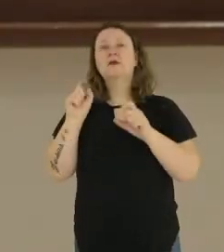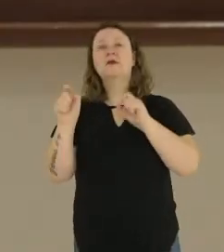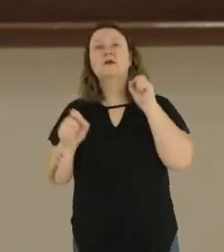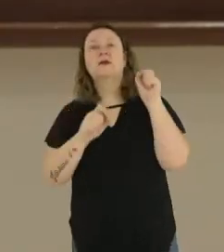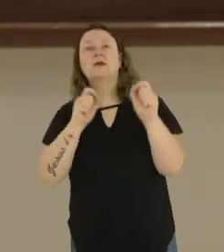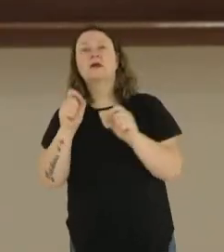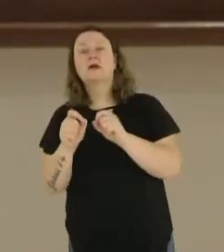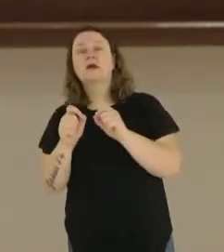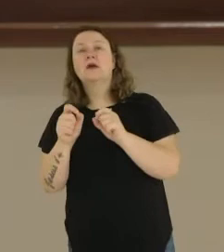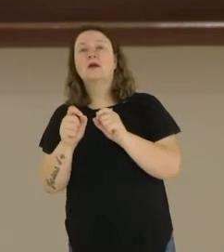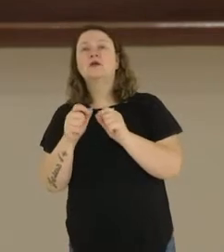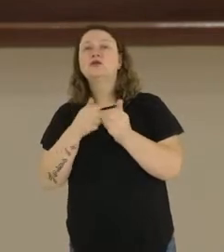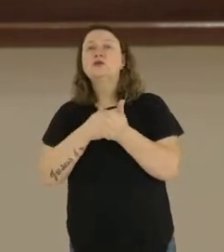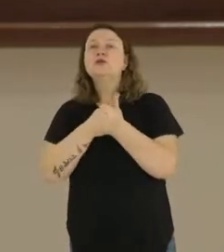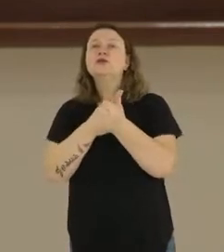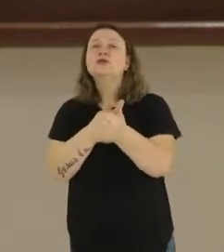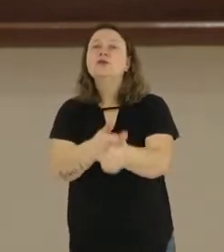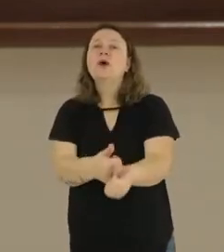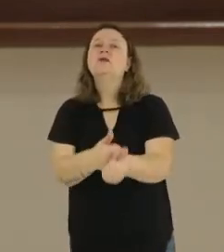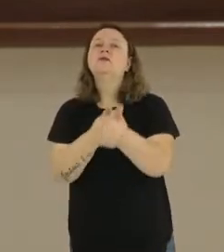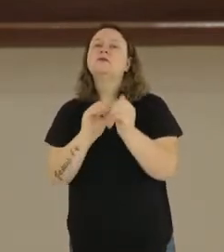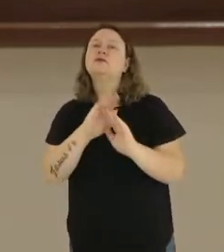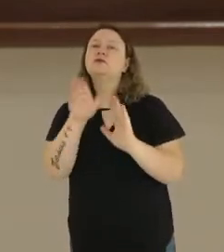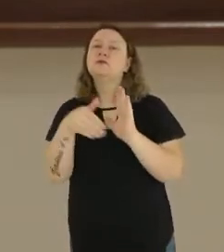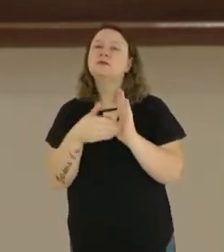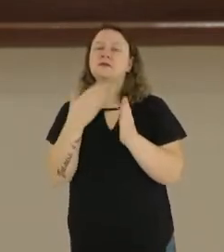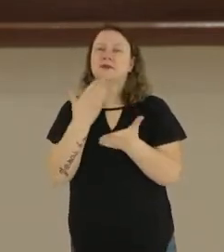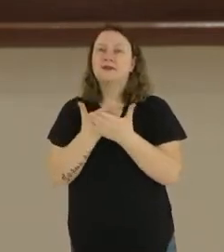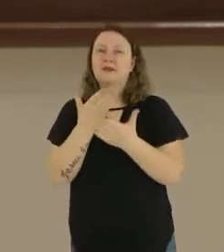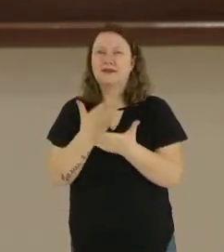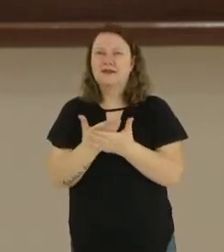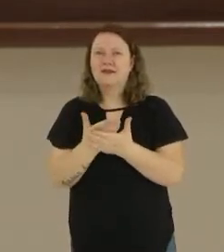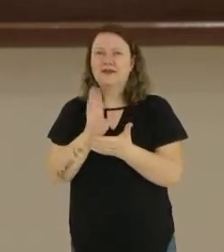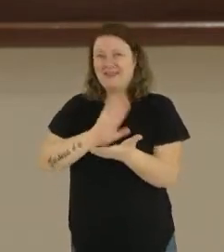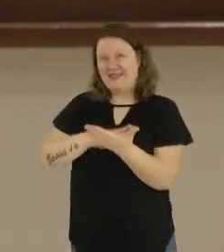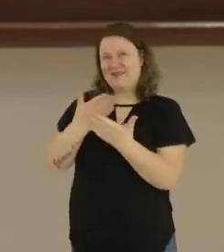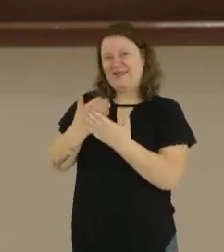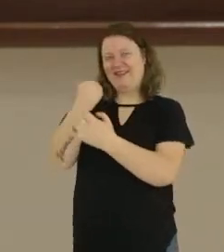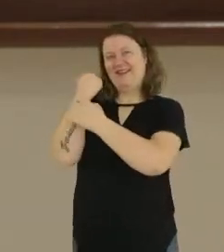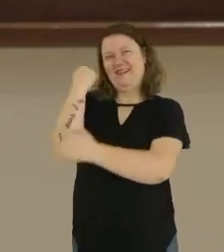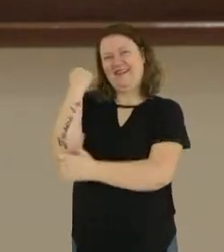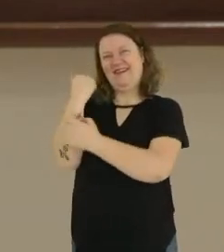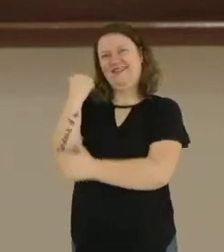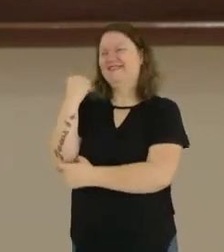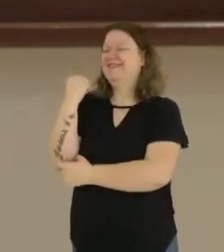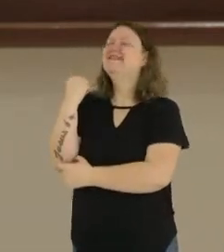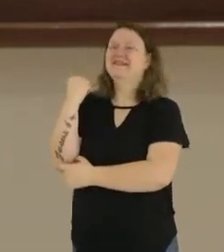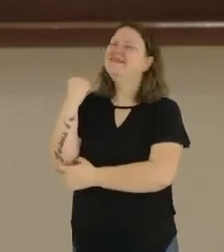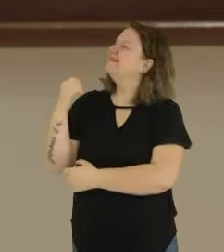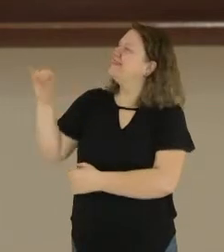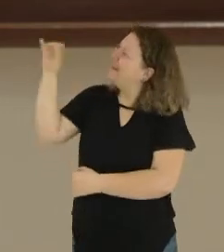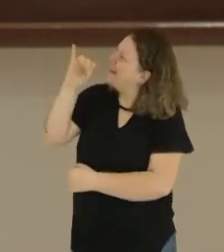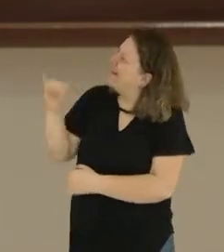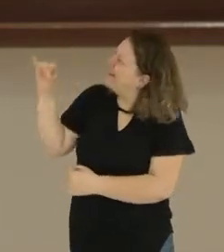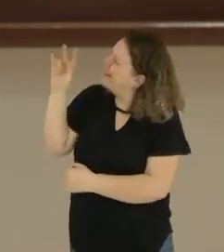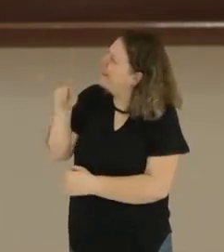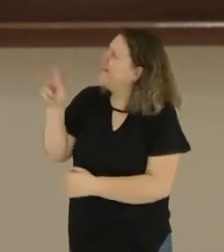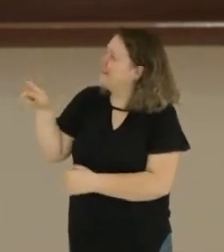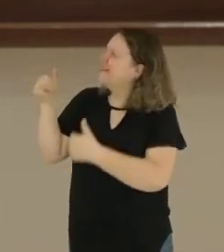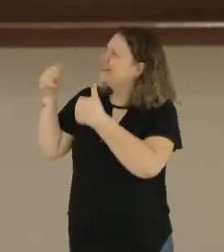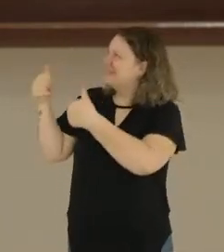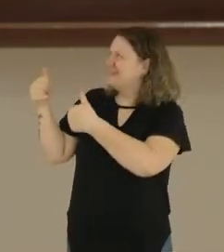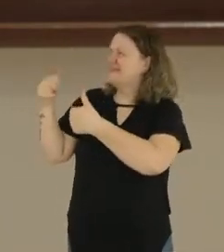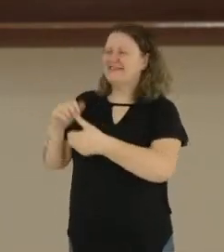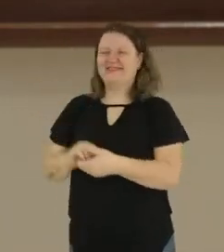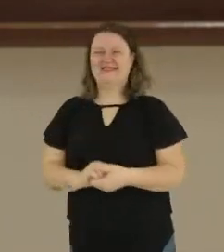vai acompanhar a gente durante toda essa aula é a nossa intérprete, a Cláudia. Né?